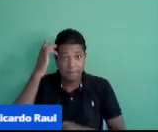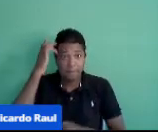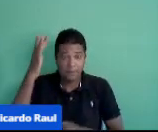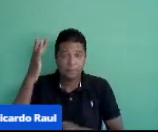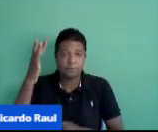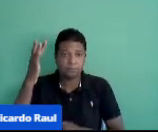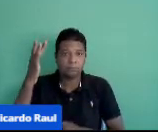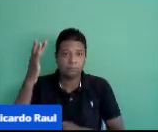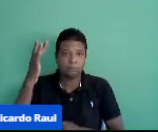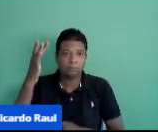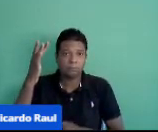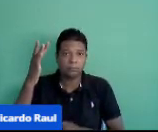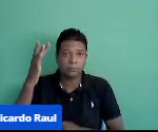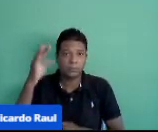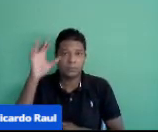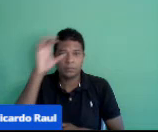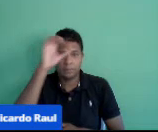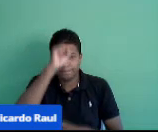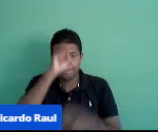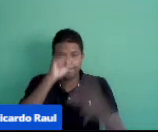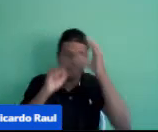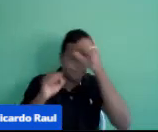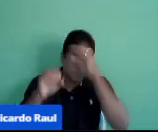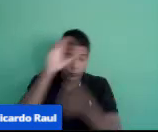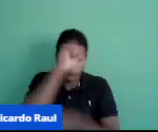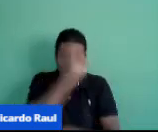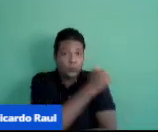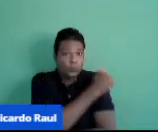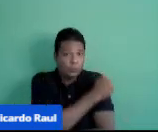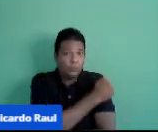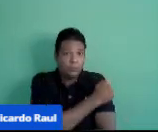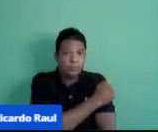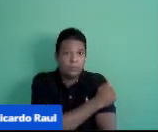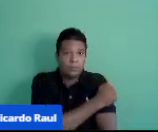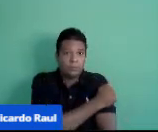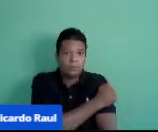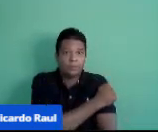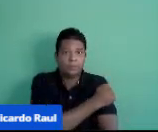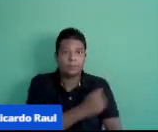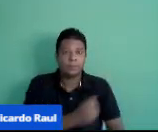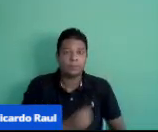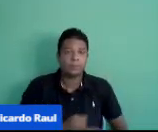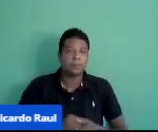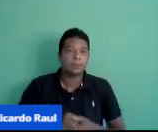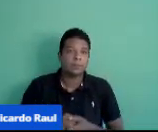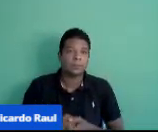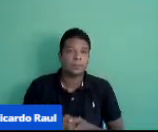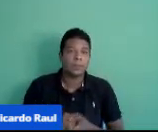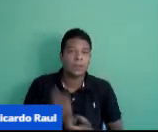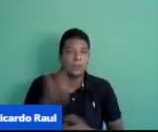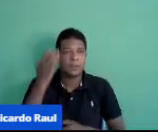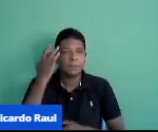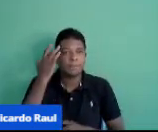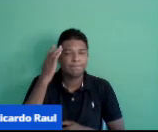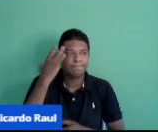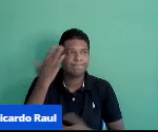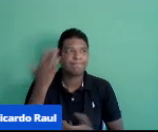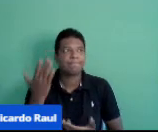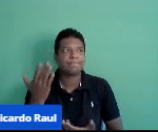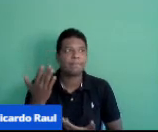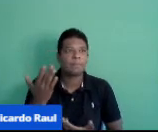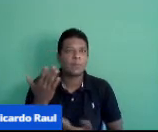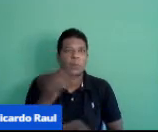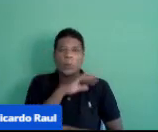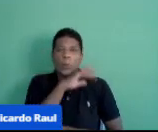trabalho, o aprendizado dos alunos, né, o entendimento dos alunos. Então, nesse sentido, eu achei um pouco ruim